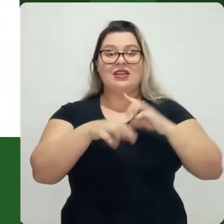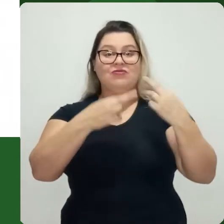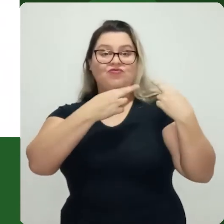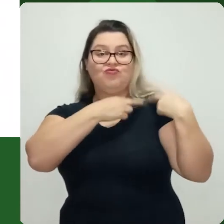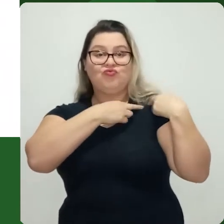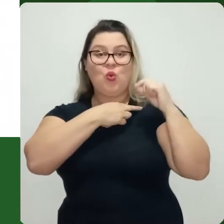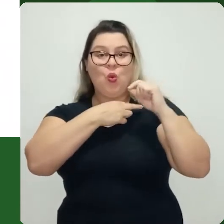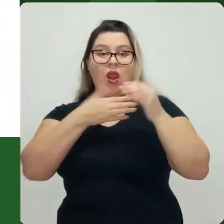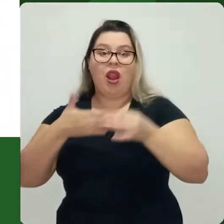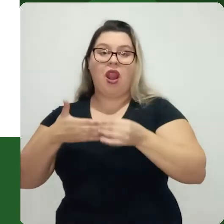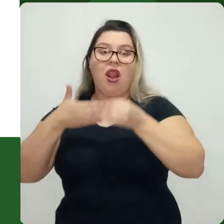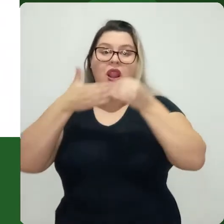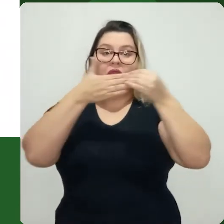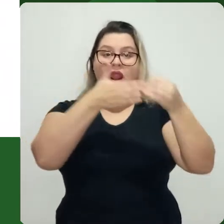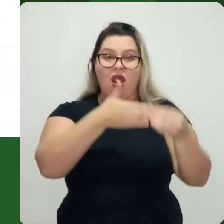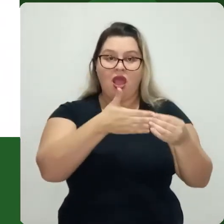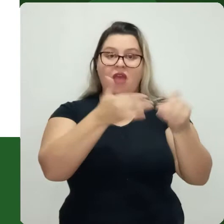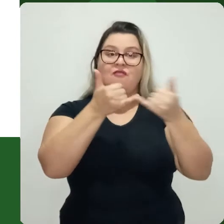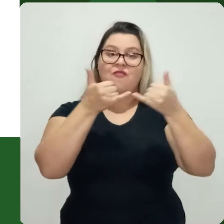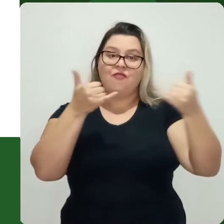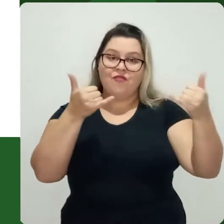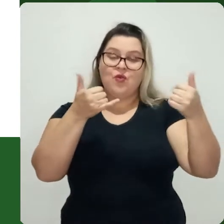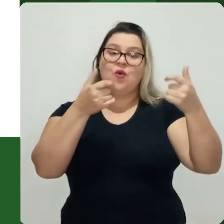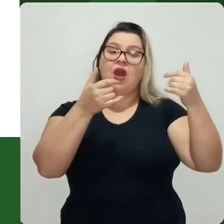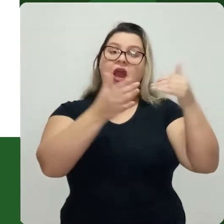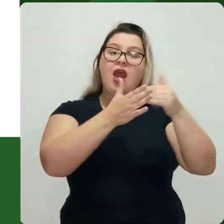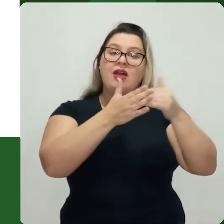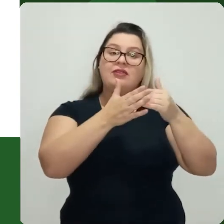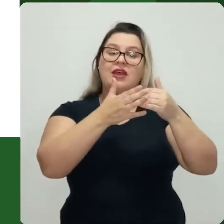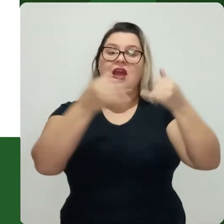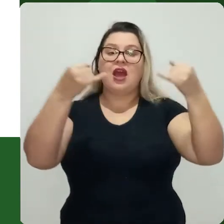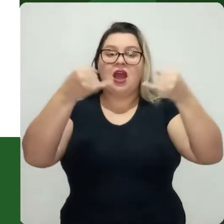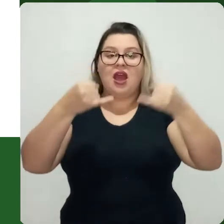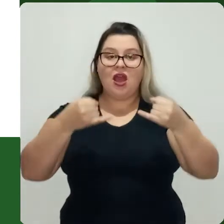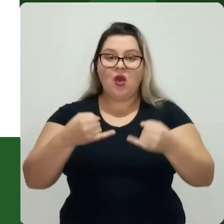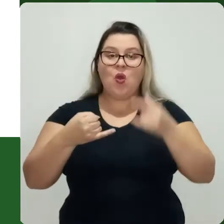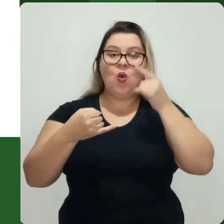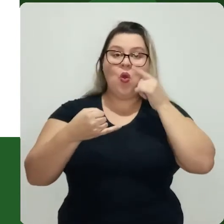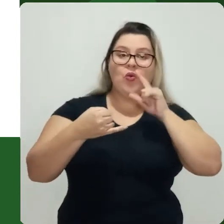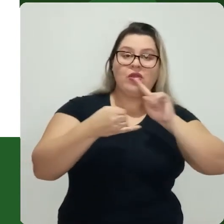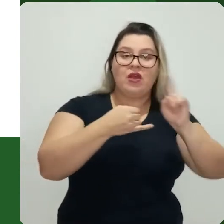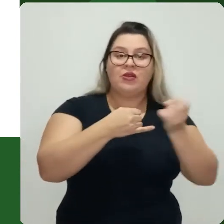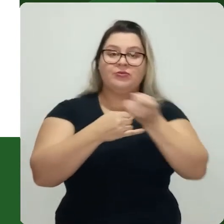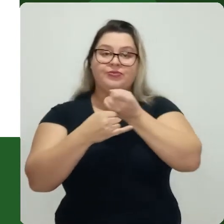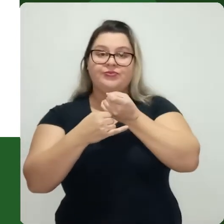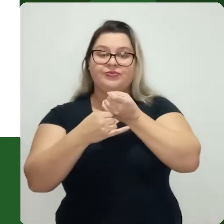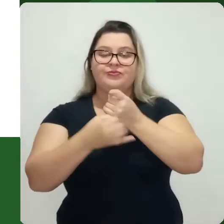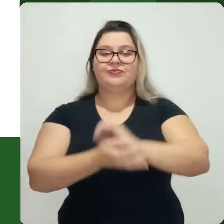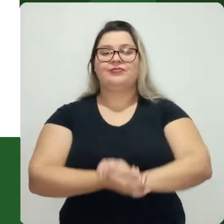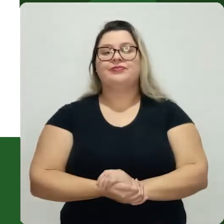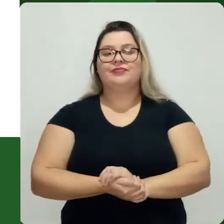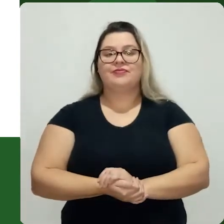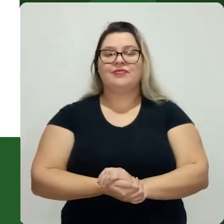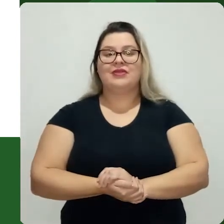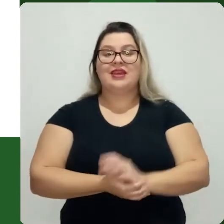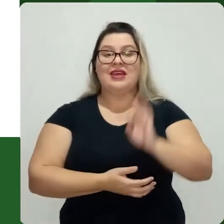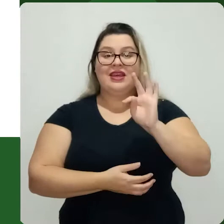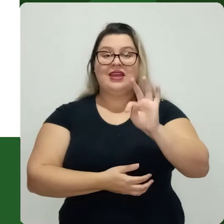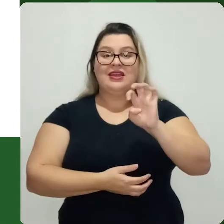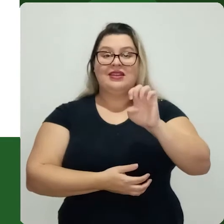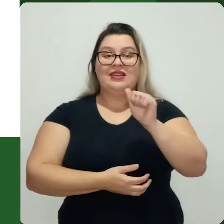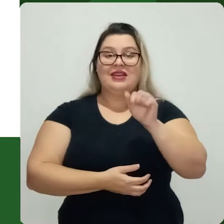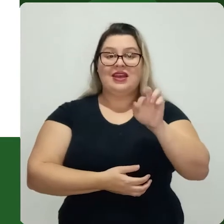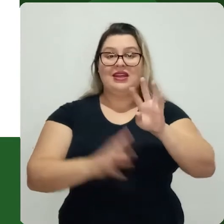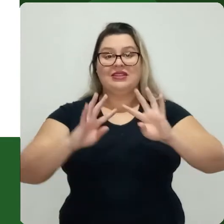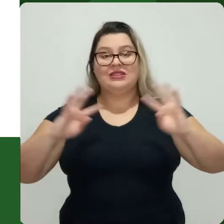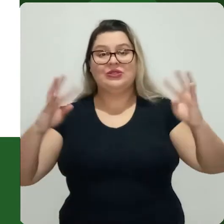que exercem a função de levar o fio até uma posição em que as agulhas possam recolhê-lo. Em